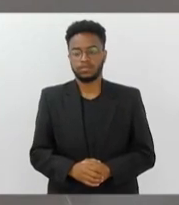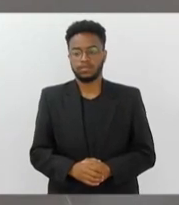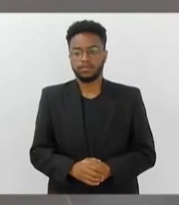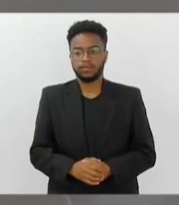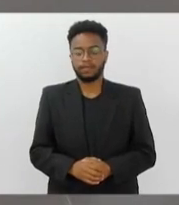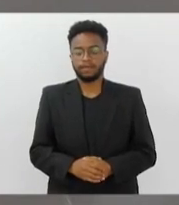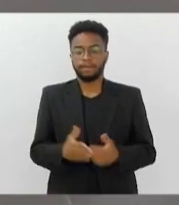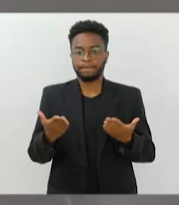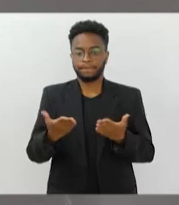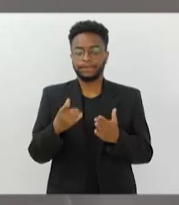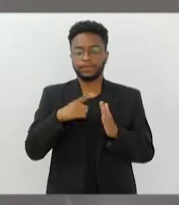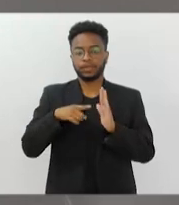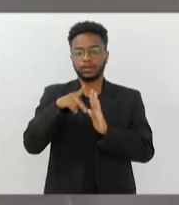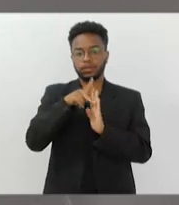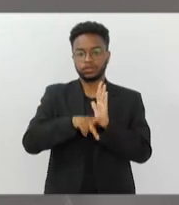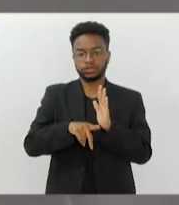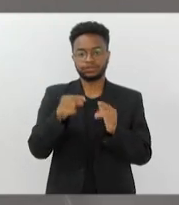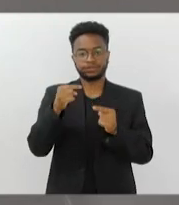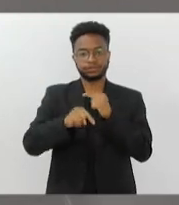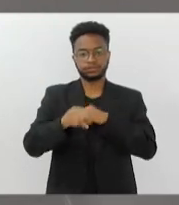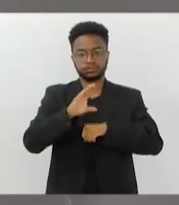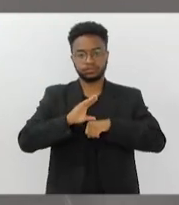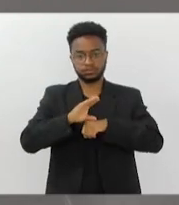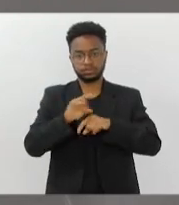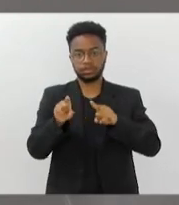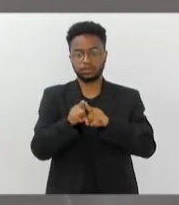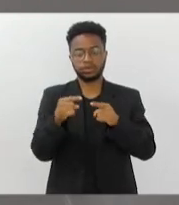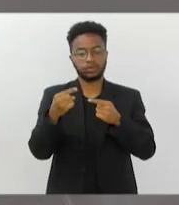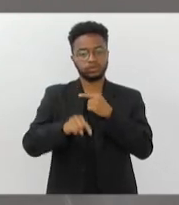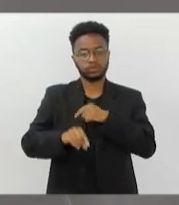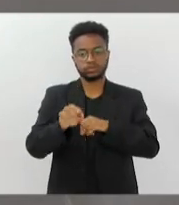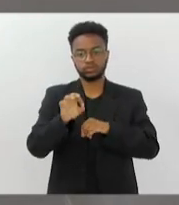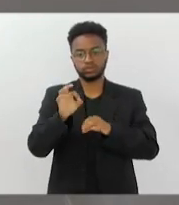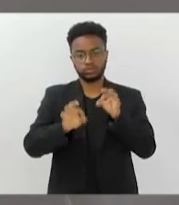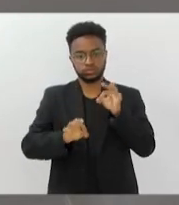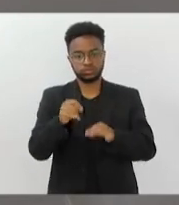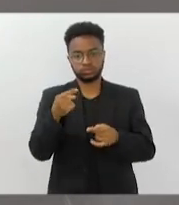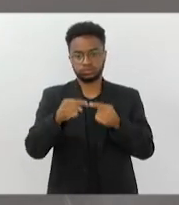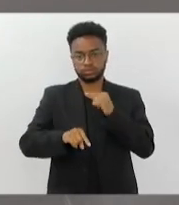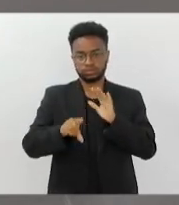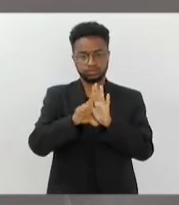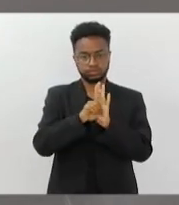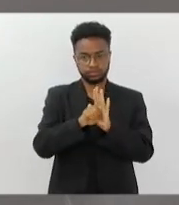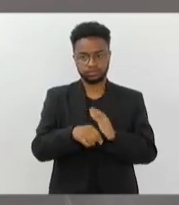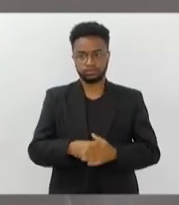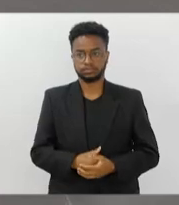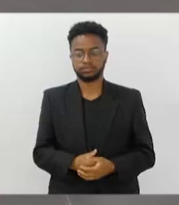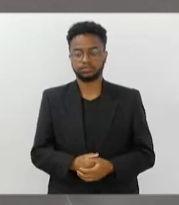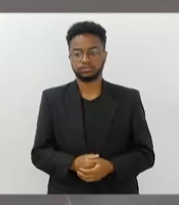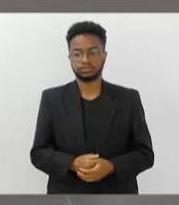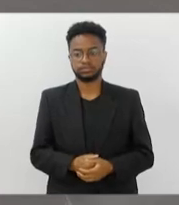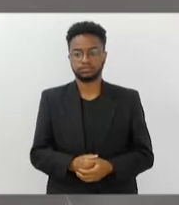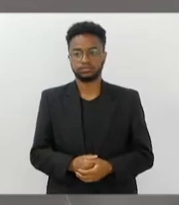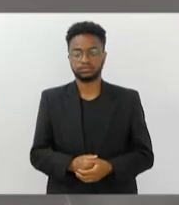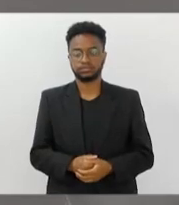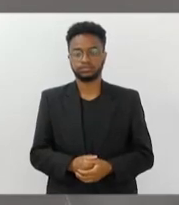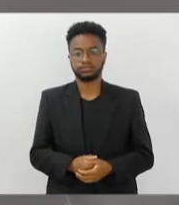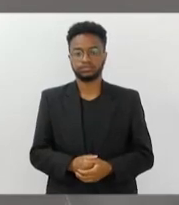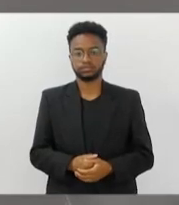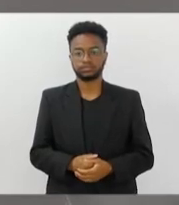Agora tem os projetos de inconstitucionalidade, injuridicidade e ilegalidade.